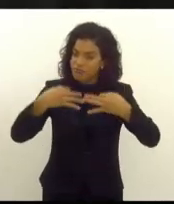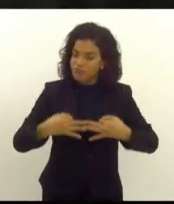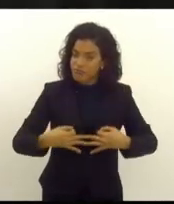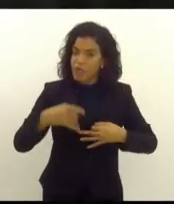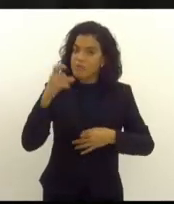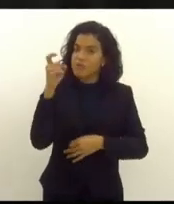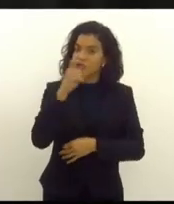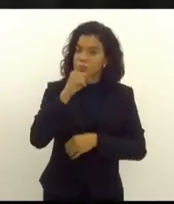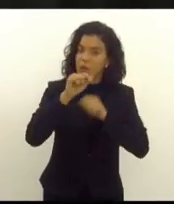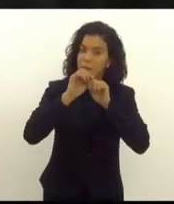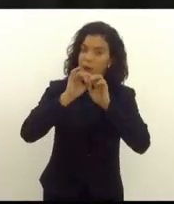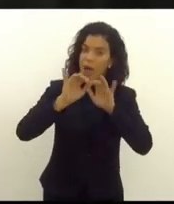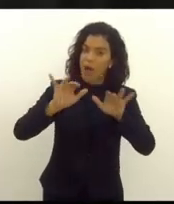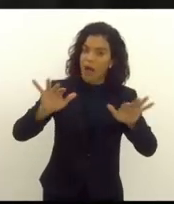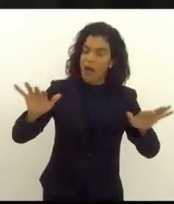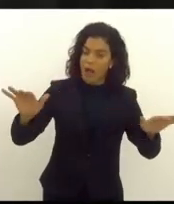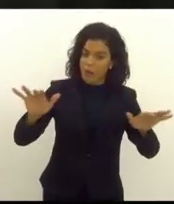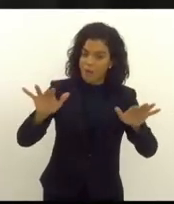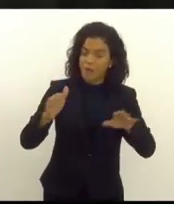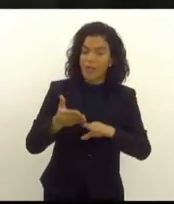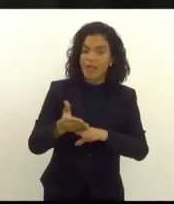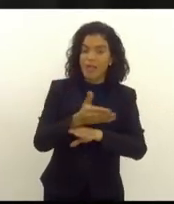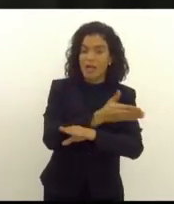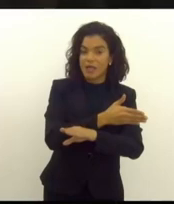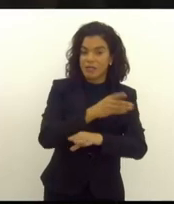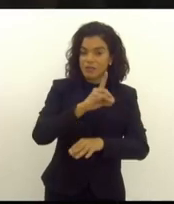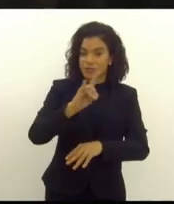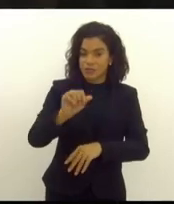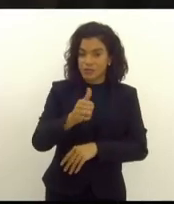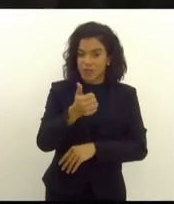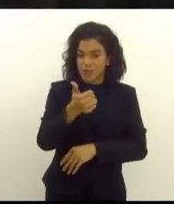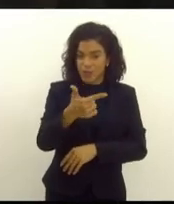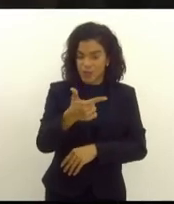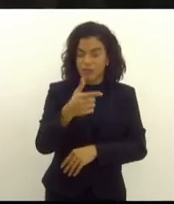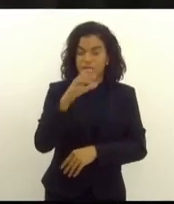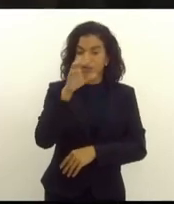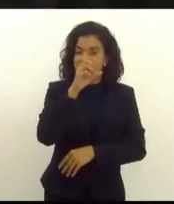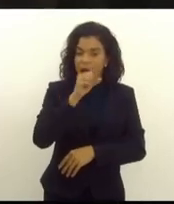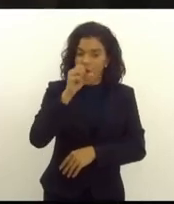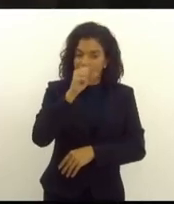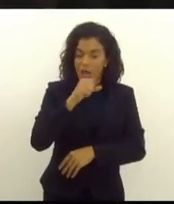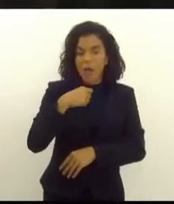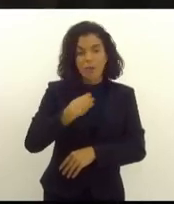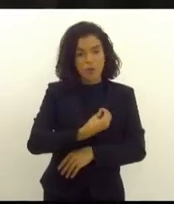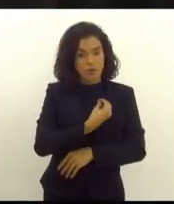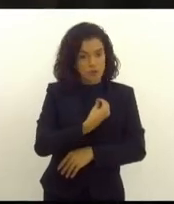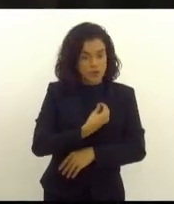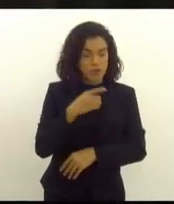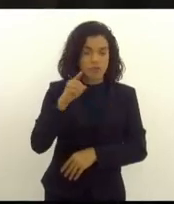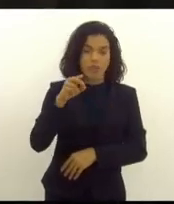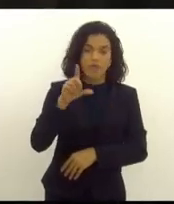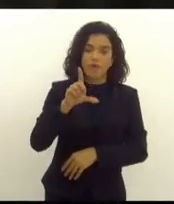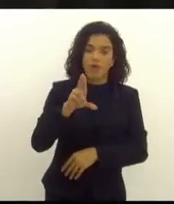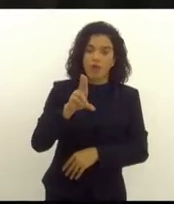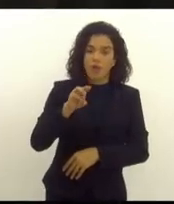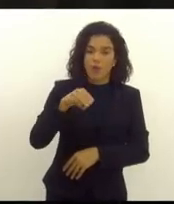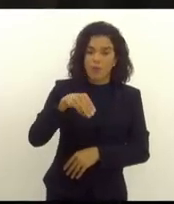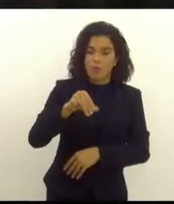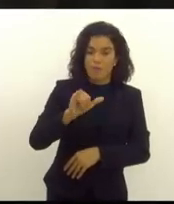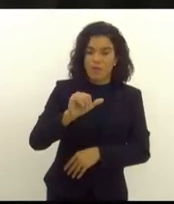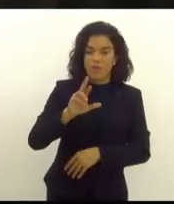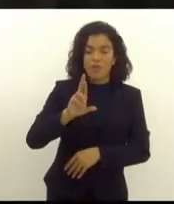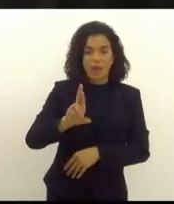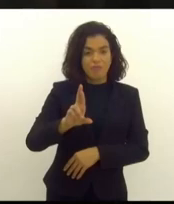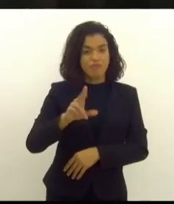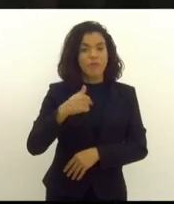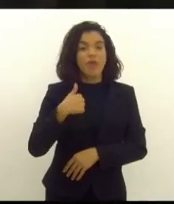foram pregadas antes do dia 12 no sábado ao qual eu fui lá e fui fazer uma prestação de